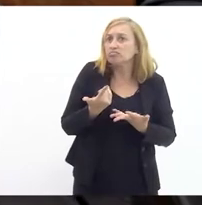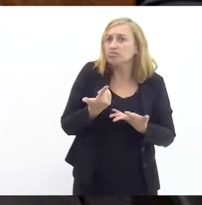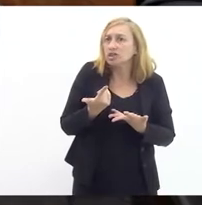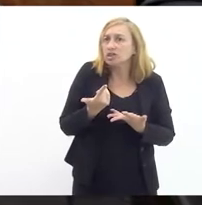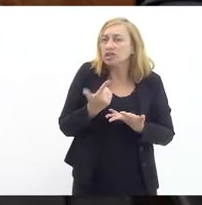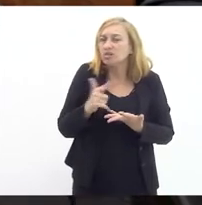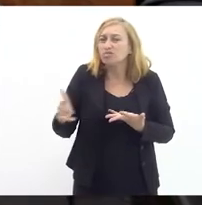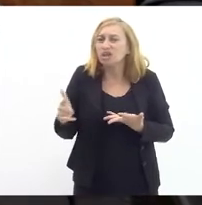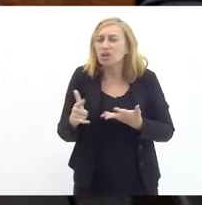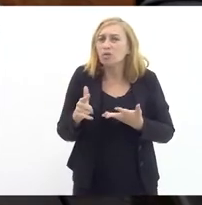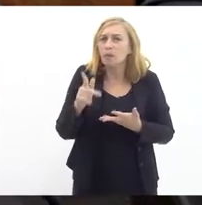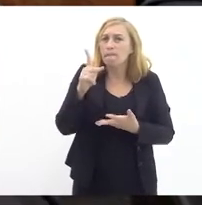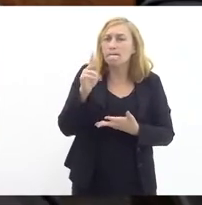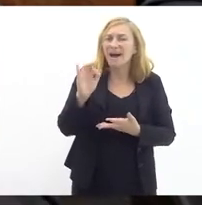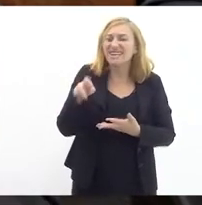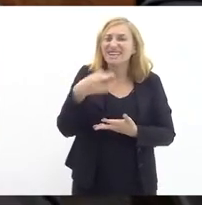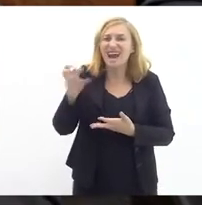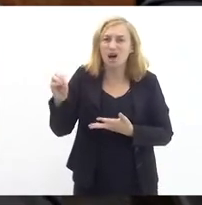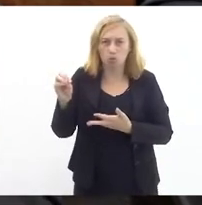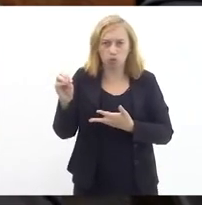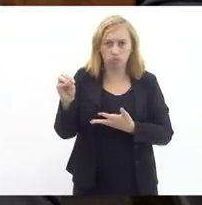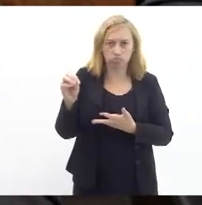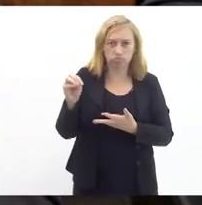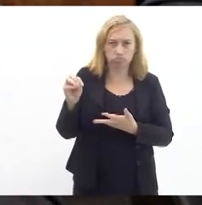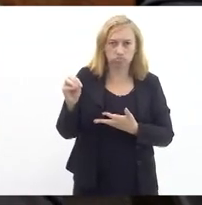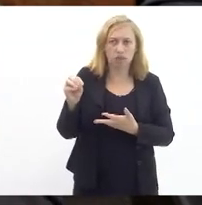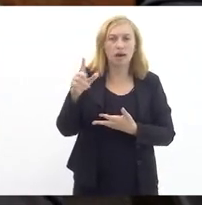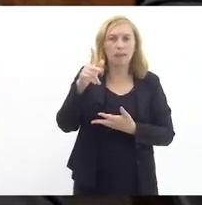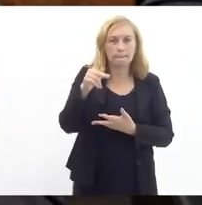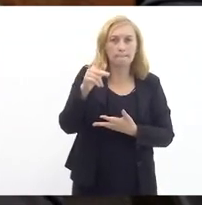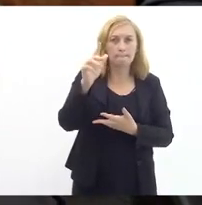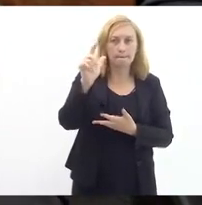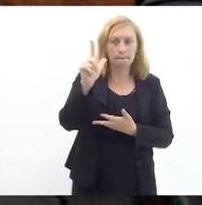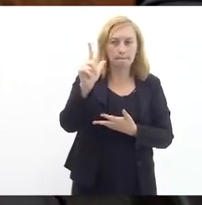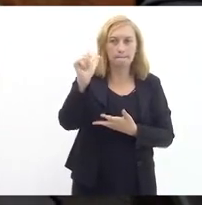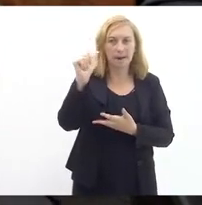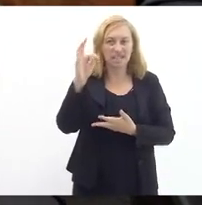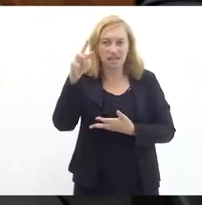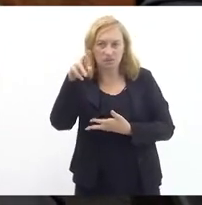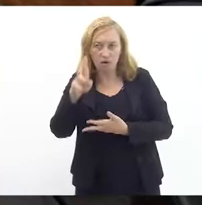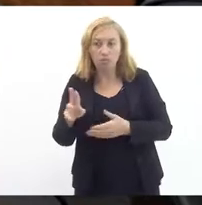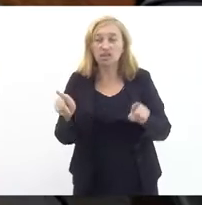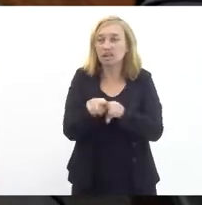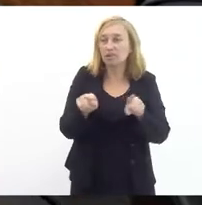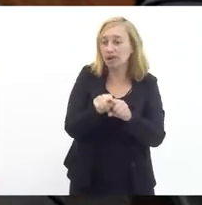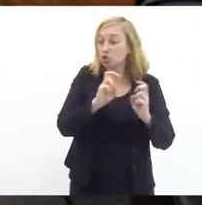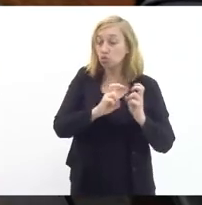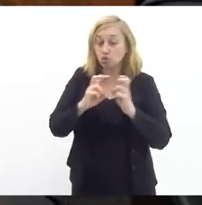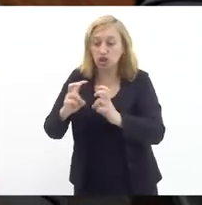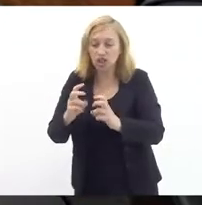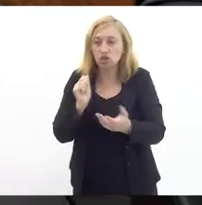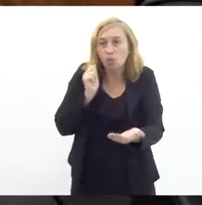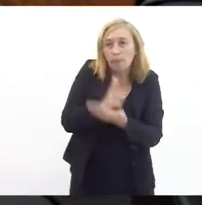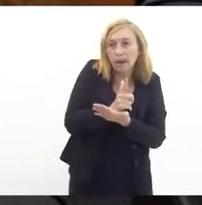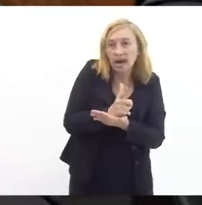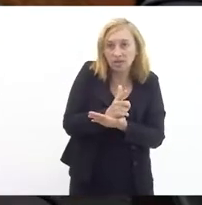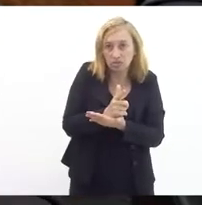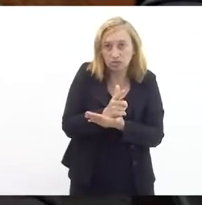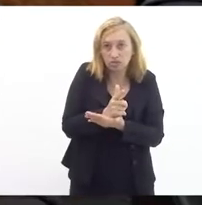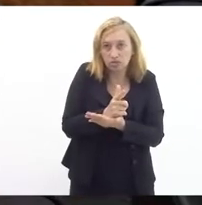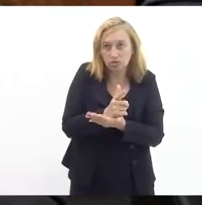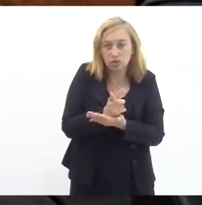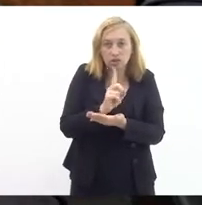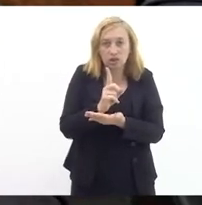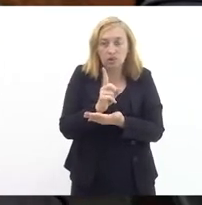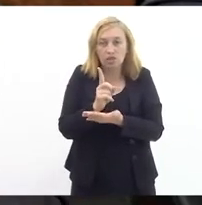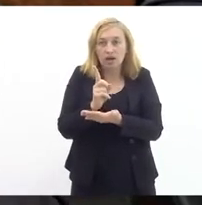uma padronização na altura das plataformas, nem mesmo dos trens que foram comprados e não foram comprados dentro do mesmo